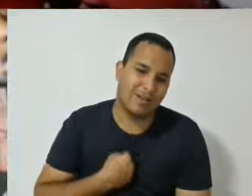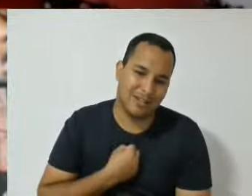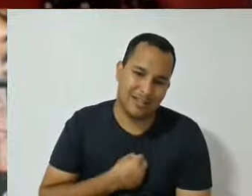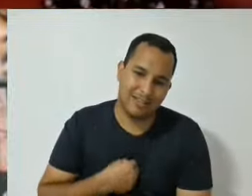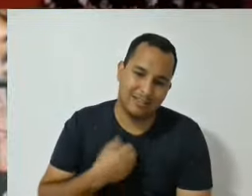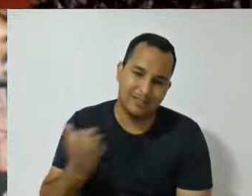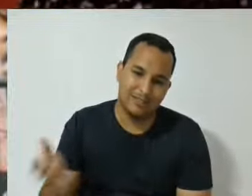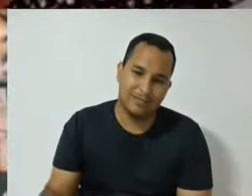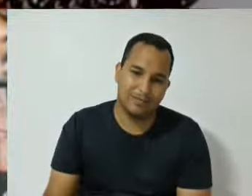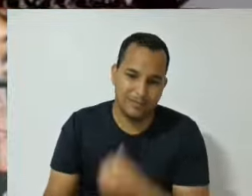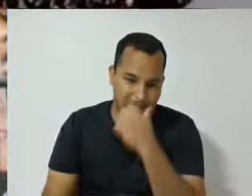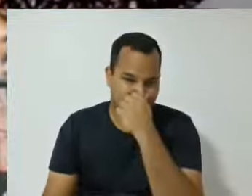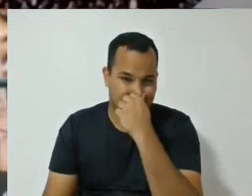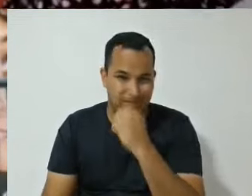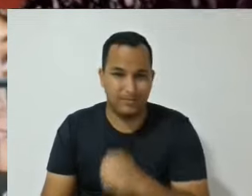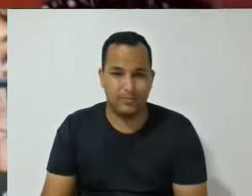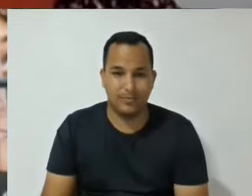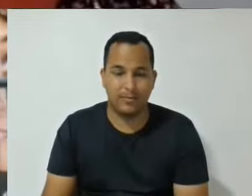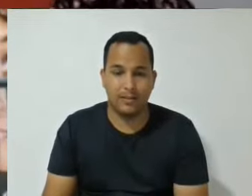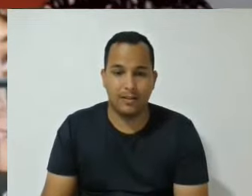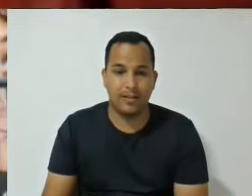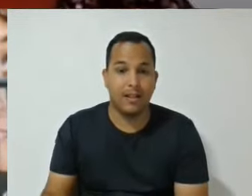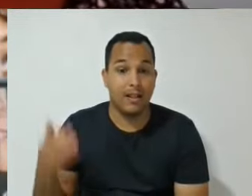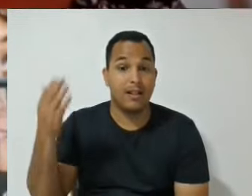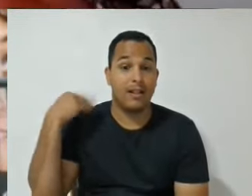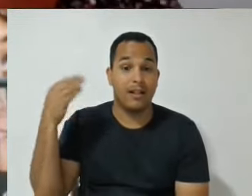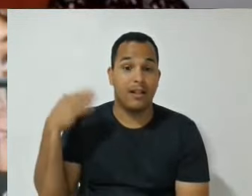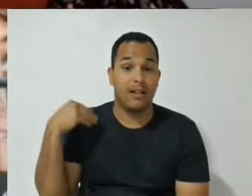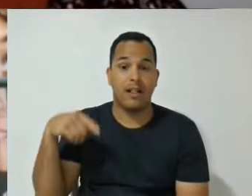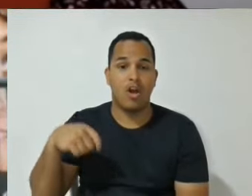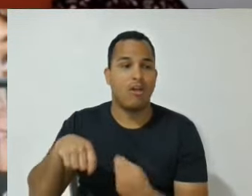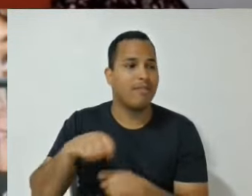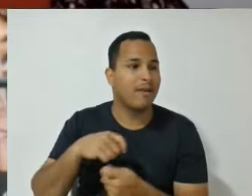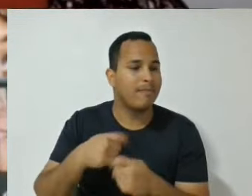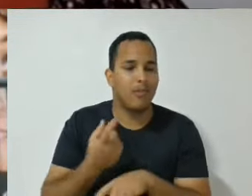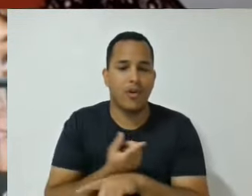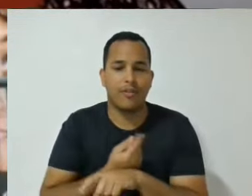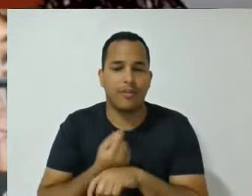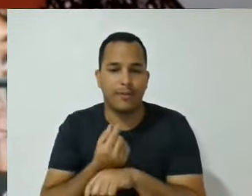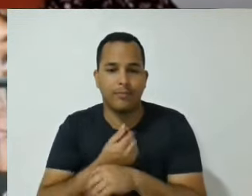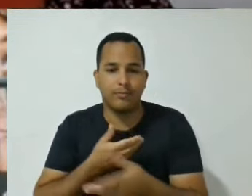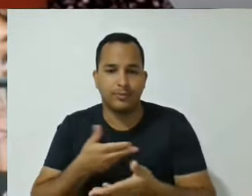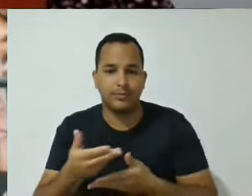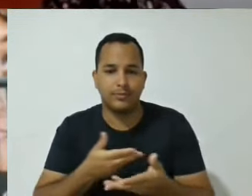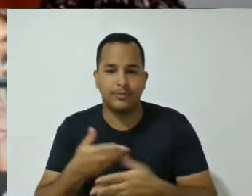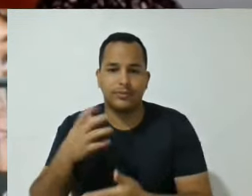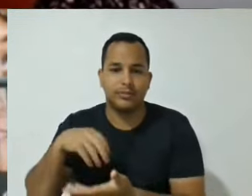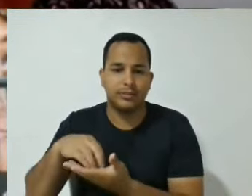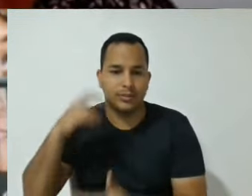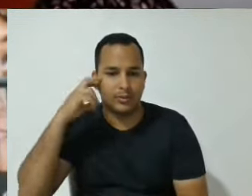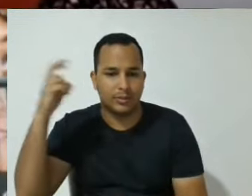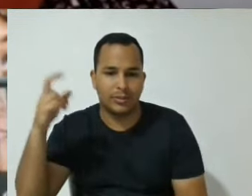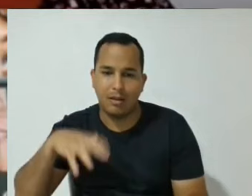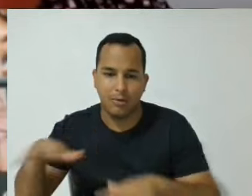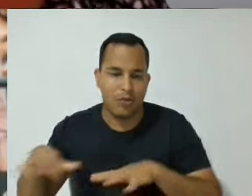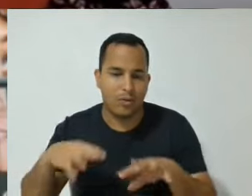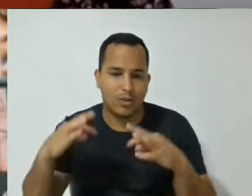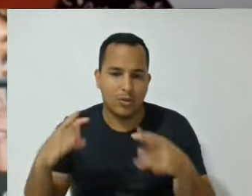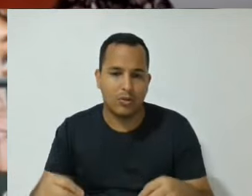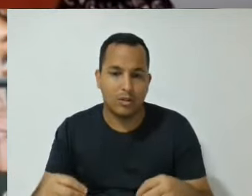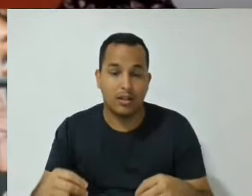na época lá do orçamento participativo, centro cultural, aquela mobilização toda, ela falava nas reuniões do